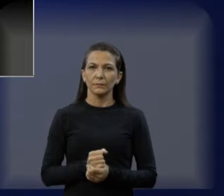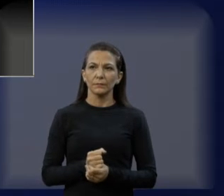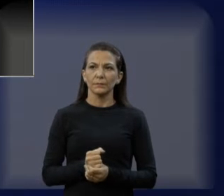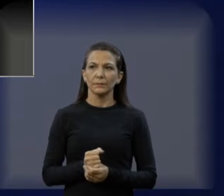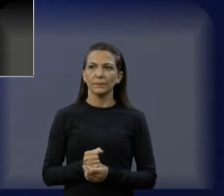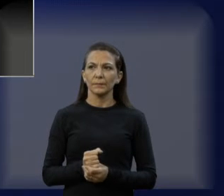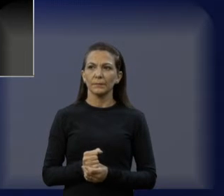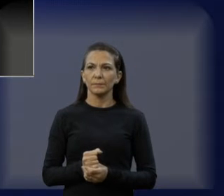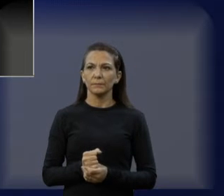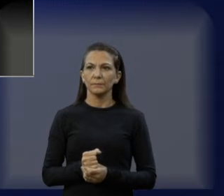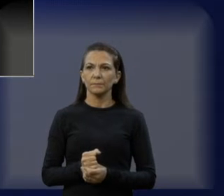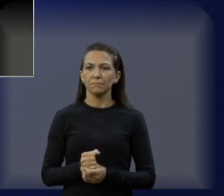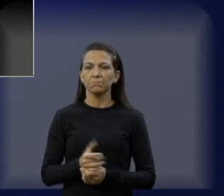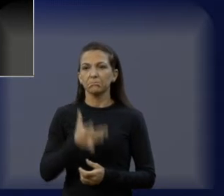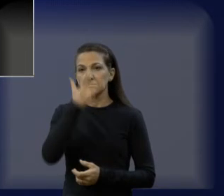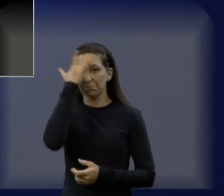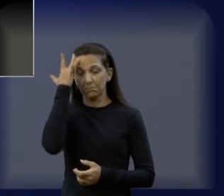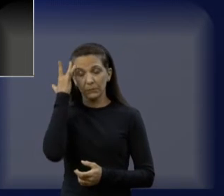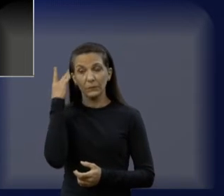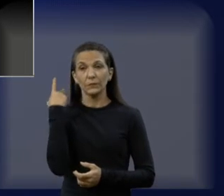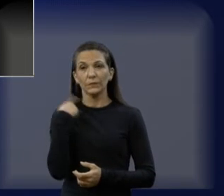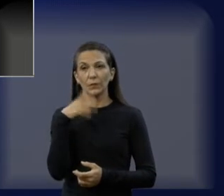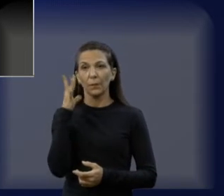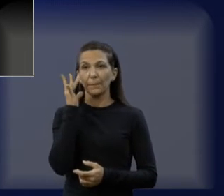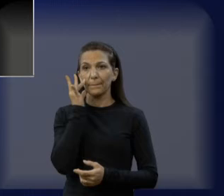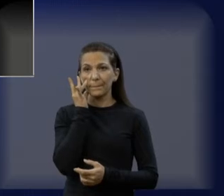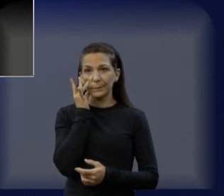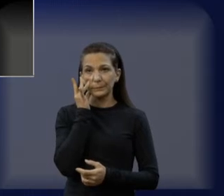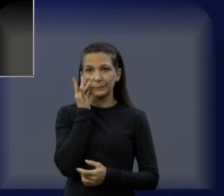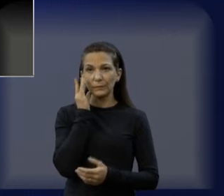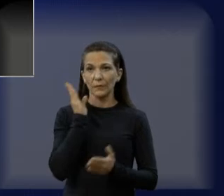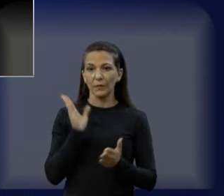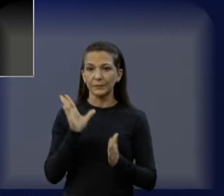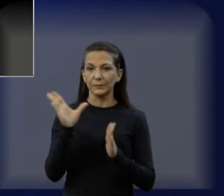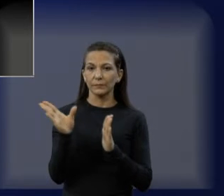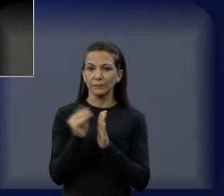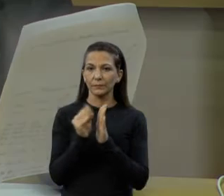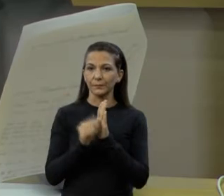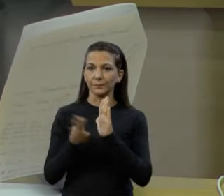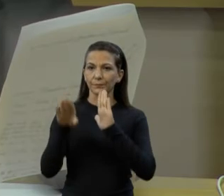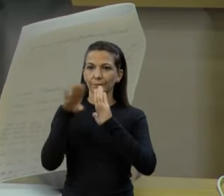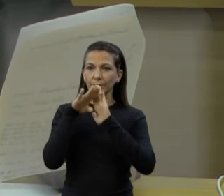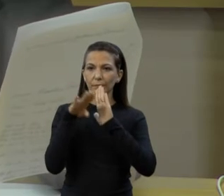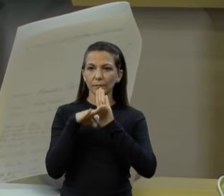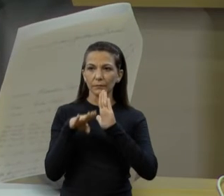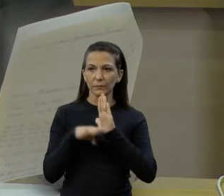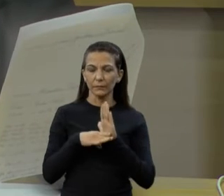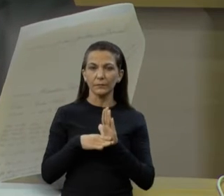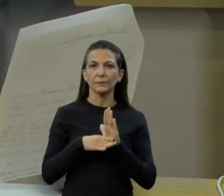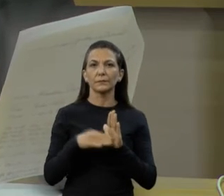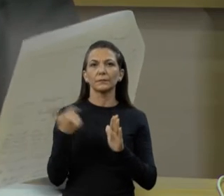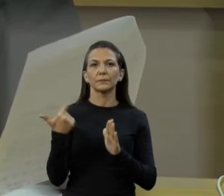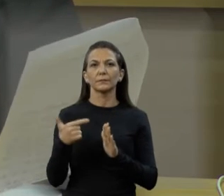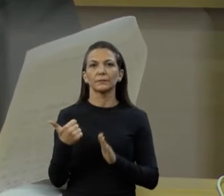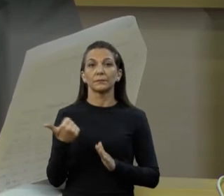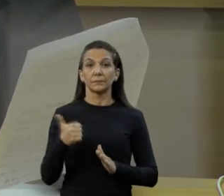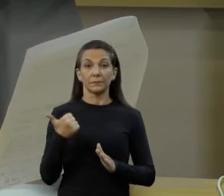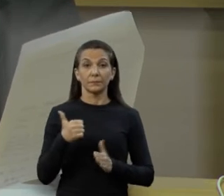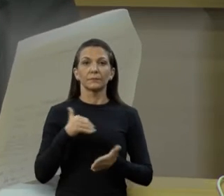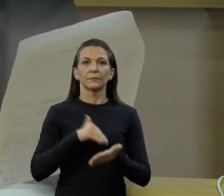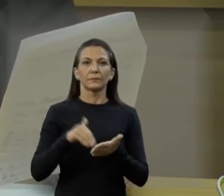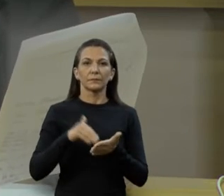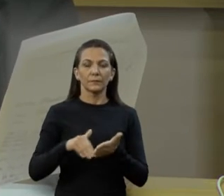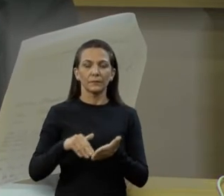em havendo número regimental vamos ositens de inclusão da Ordem do dia solicite primeiro secretário Vereador